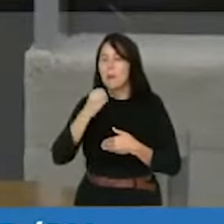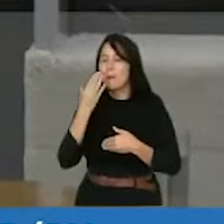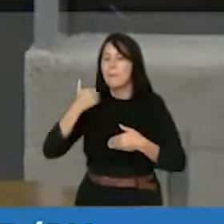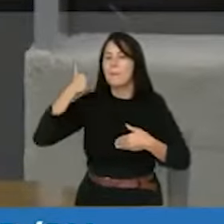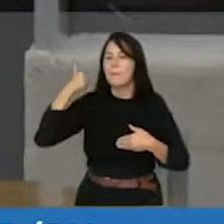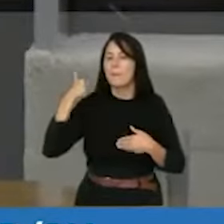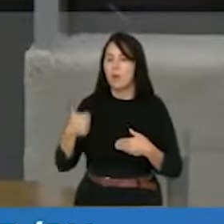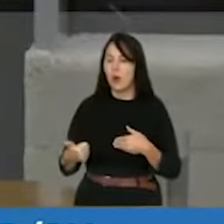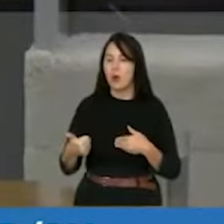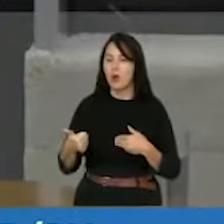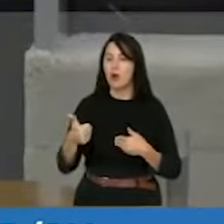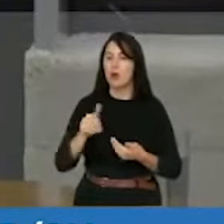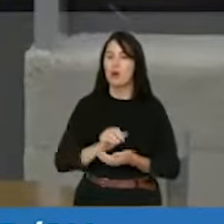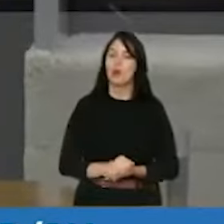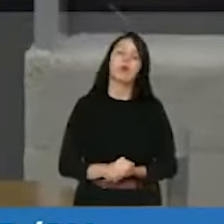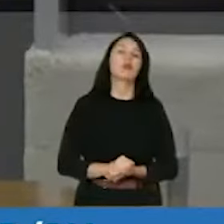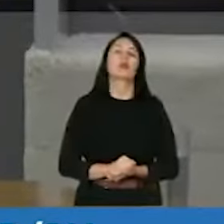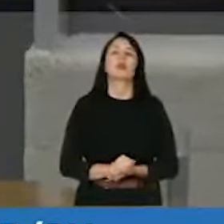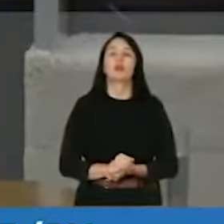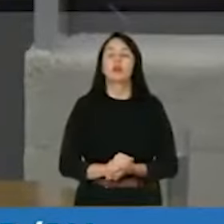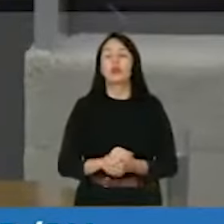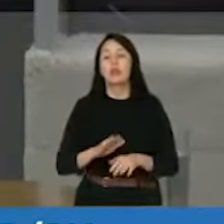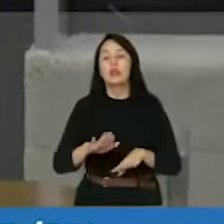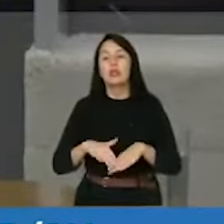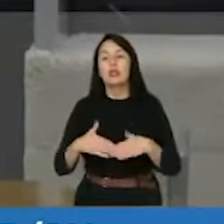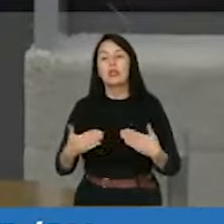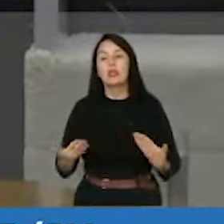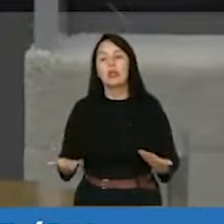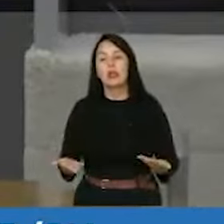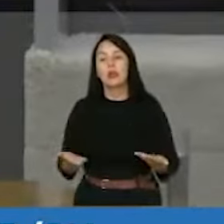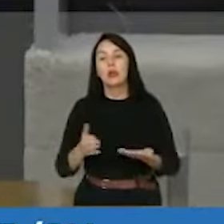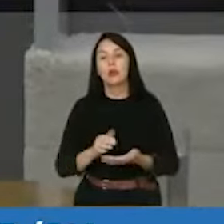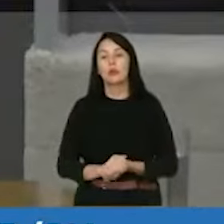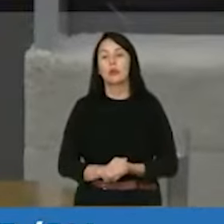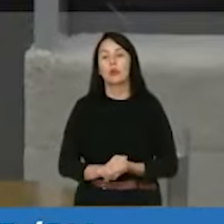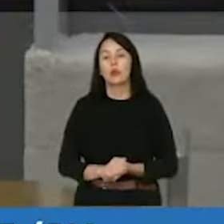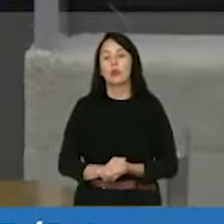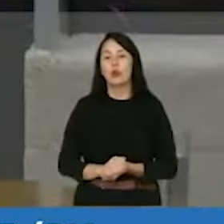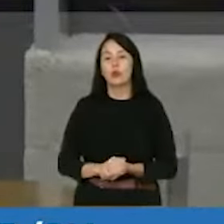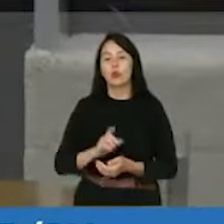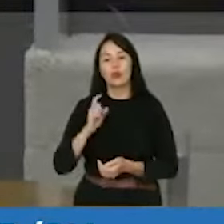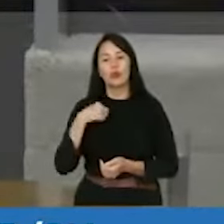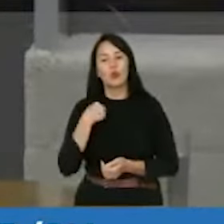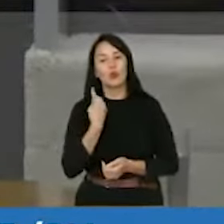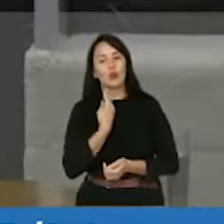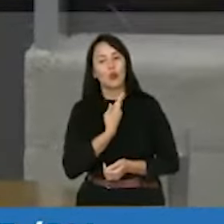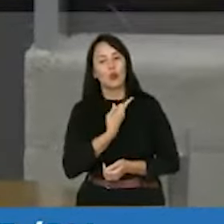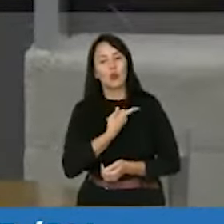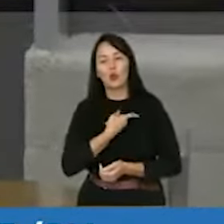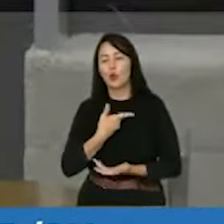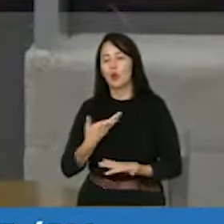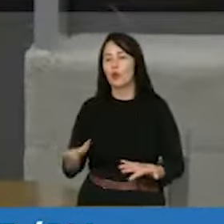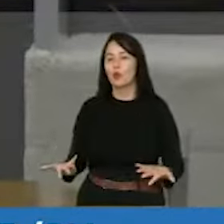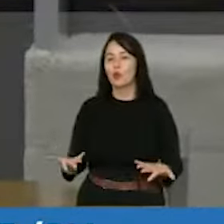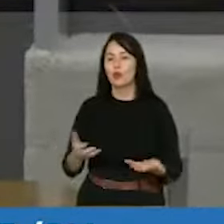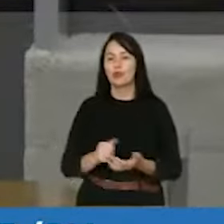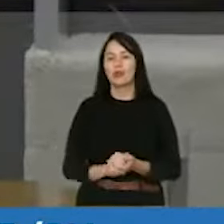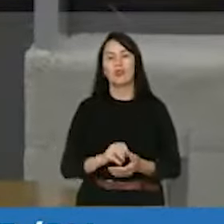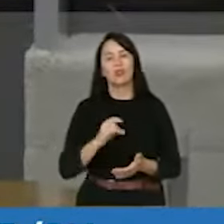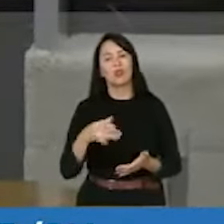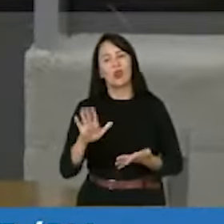somos um país próspero. Portanto, na prosperidade, nós não podemos admitir que só